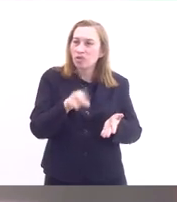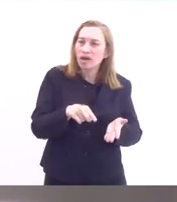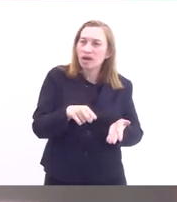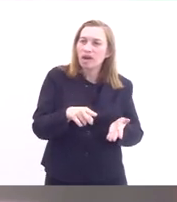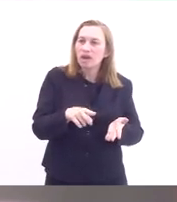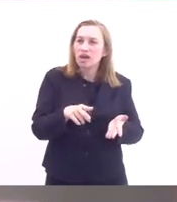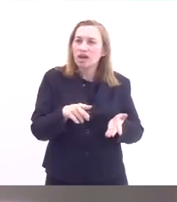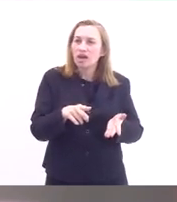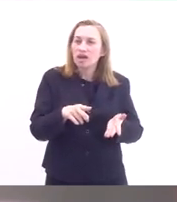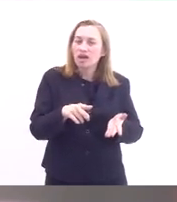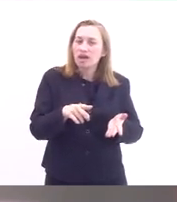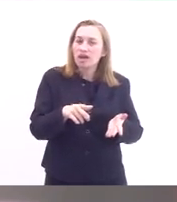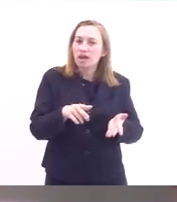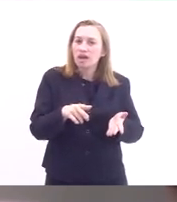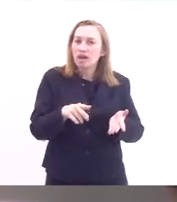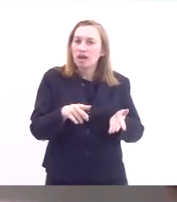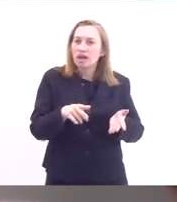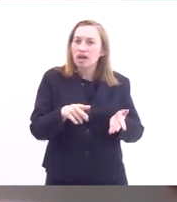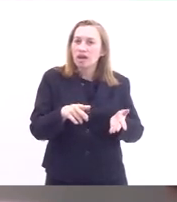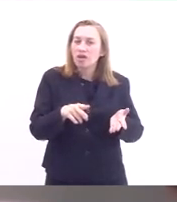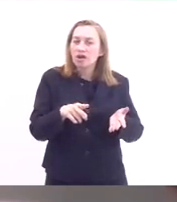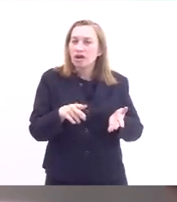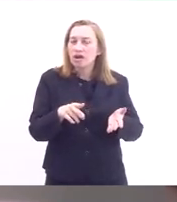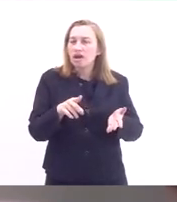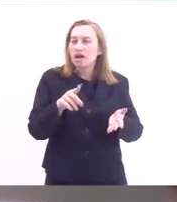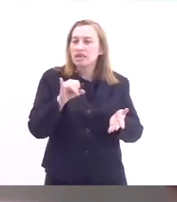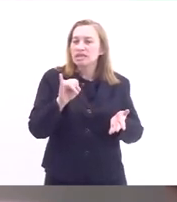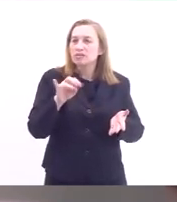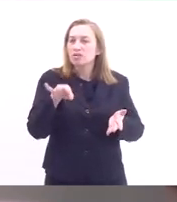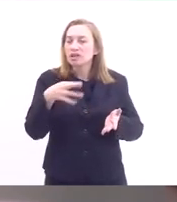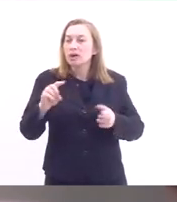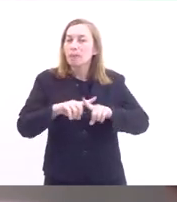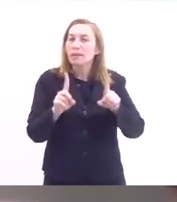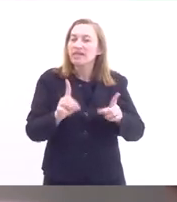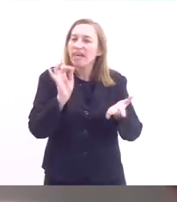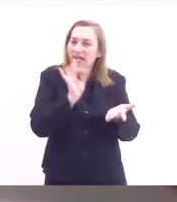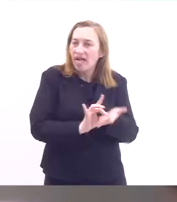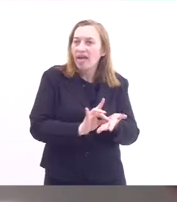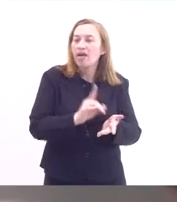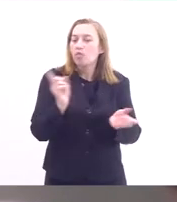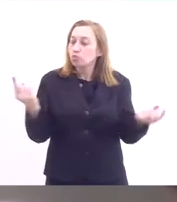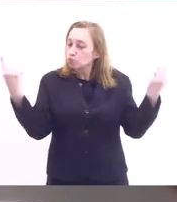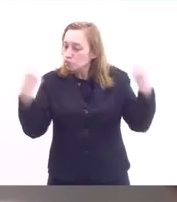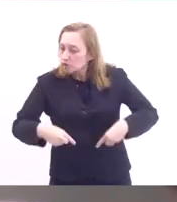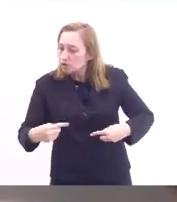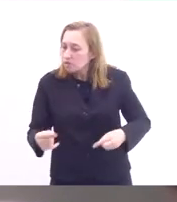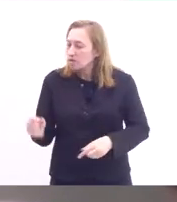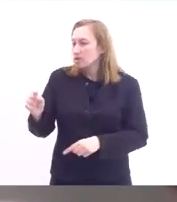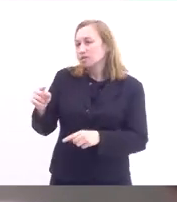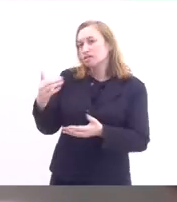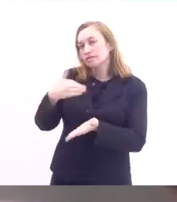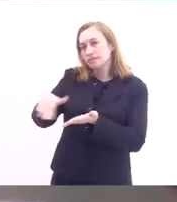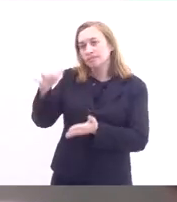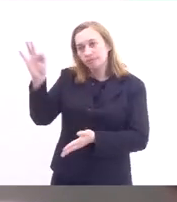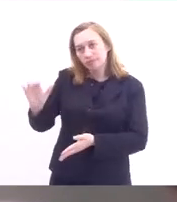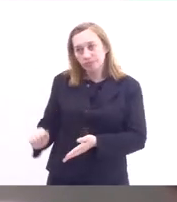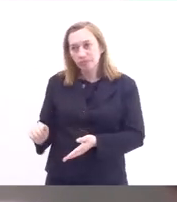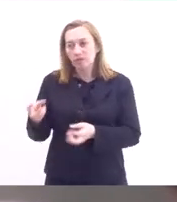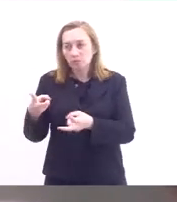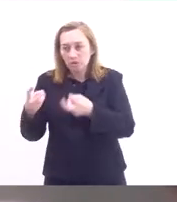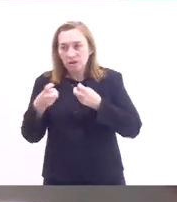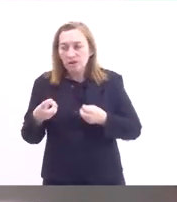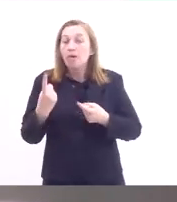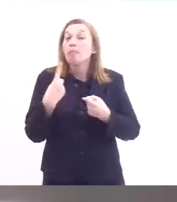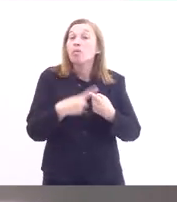mundo real, né? Então, é só um desafio para a Secretaria de Fazenda tentar verificar. Certo.